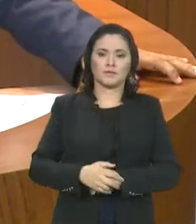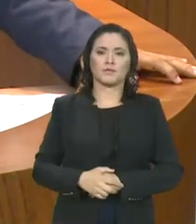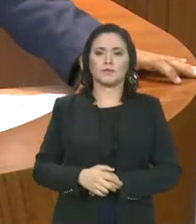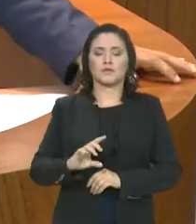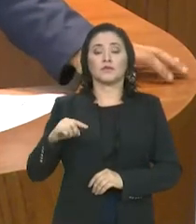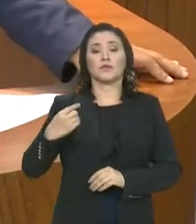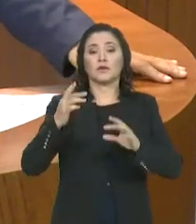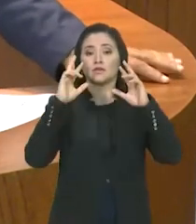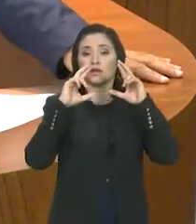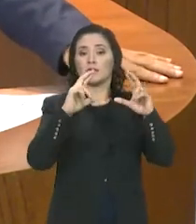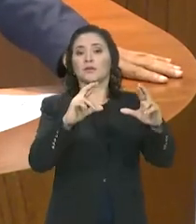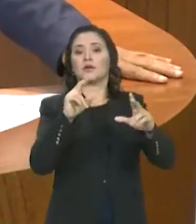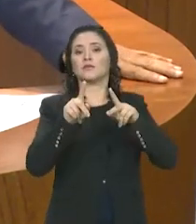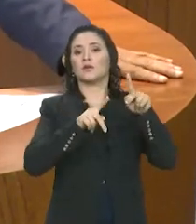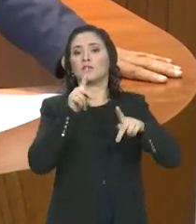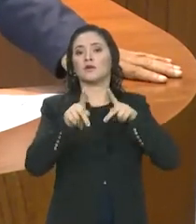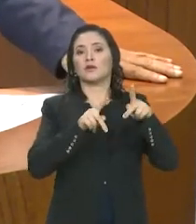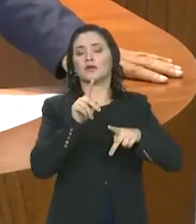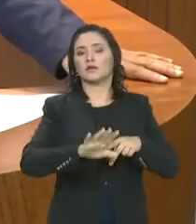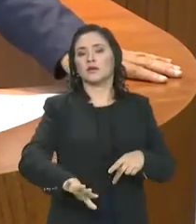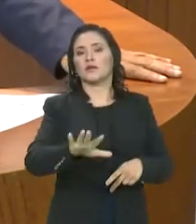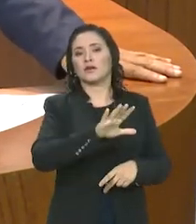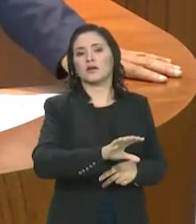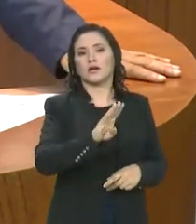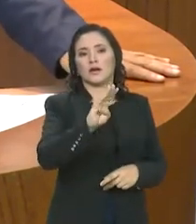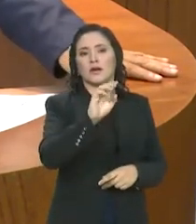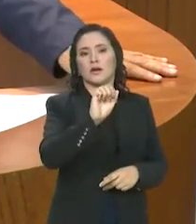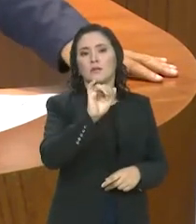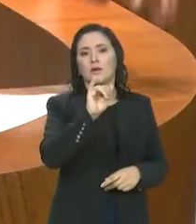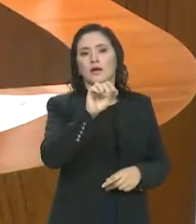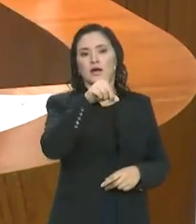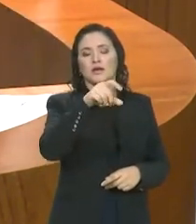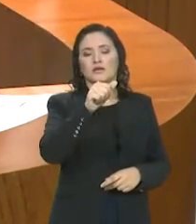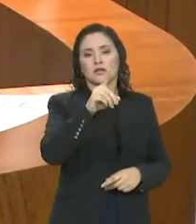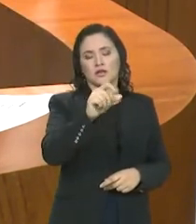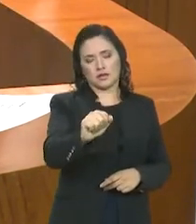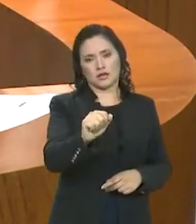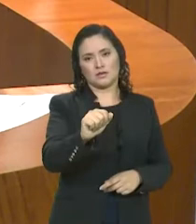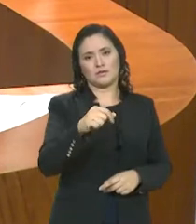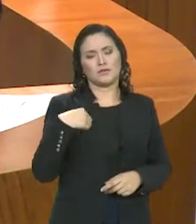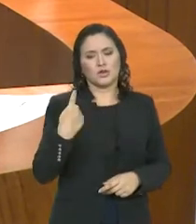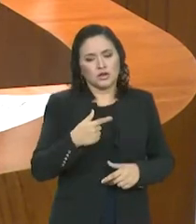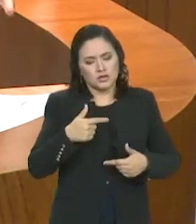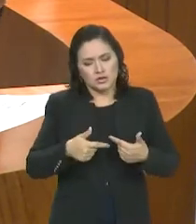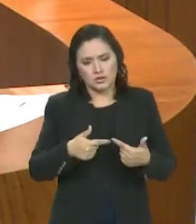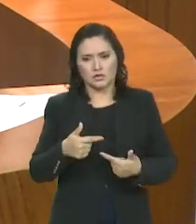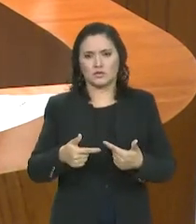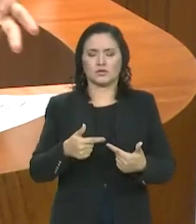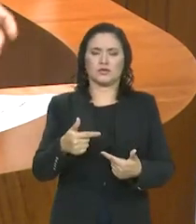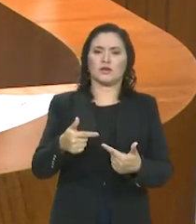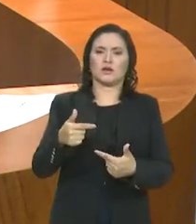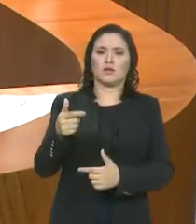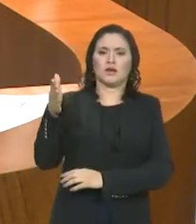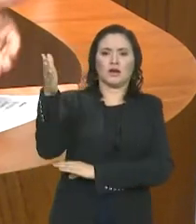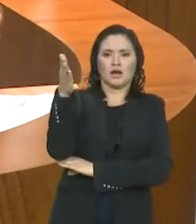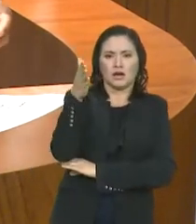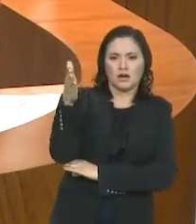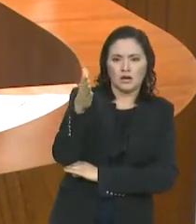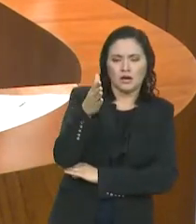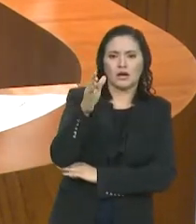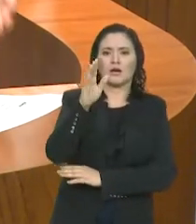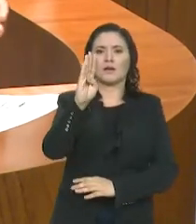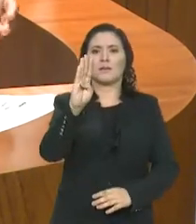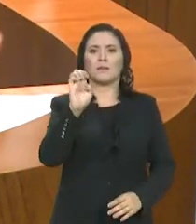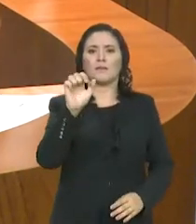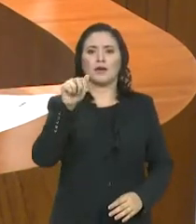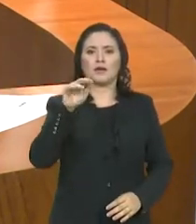Baixada, a nossa luta em defesa dos baixadeiros do Maranhão. Alcântara, Bequimão, Pinheiro, Santa